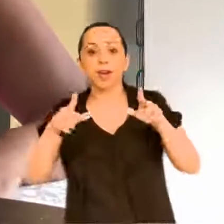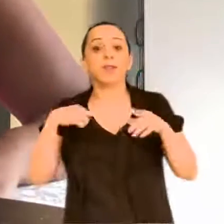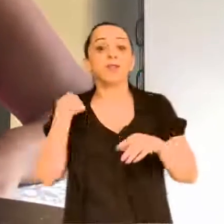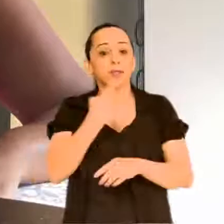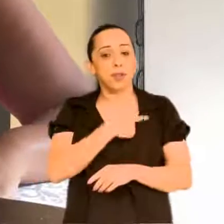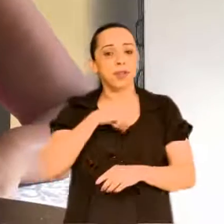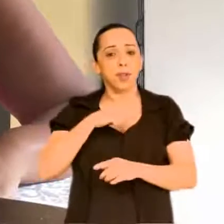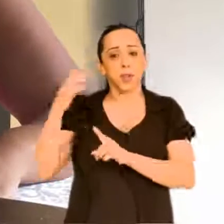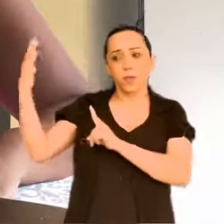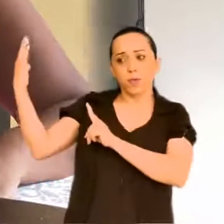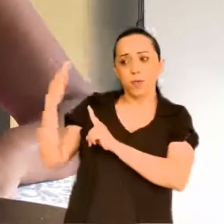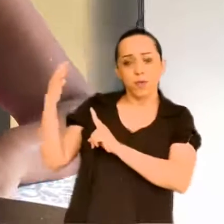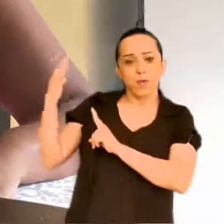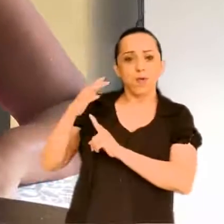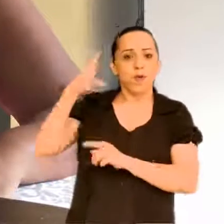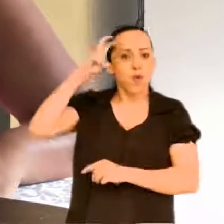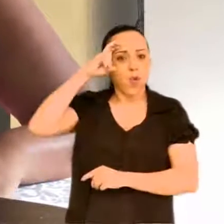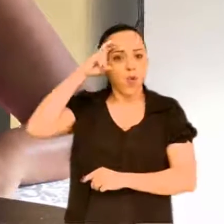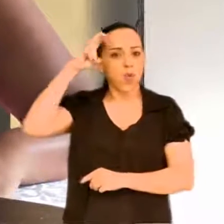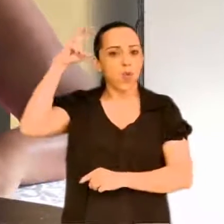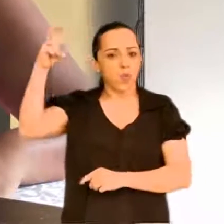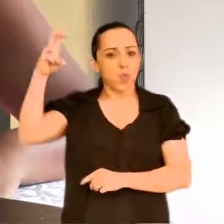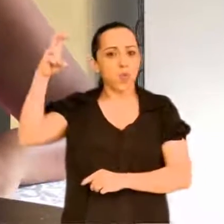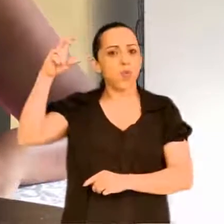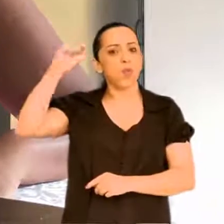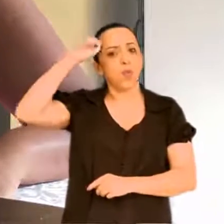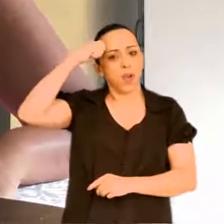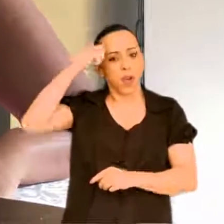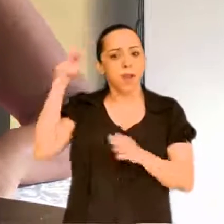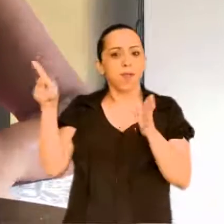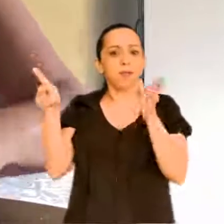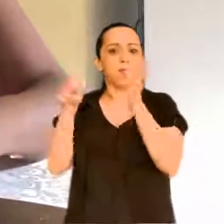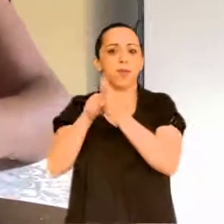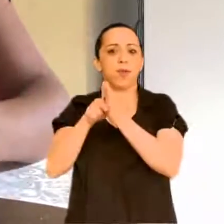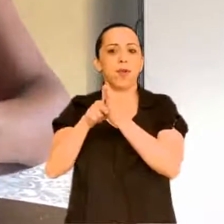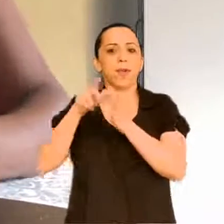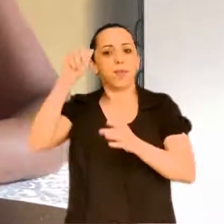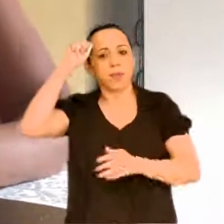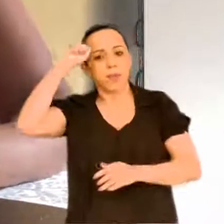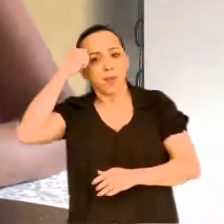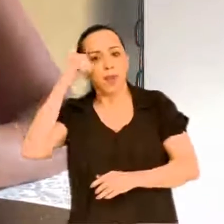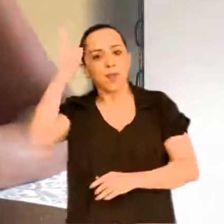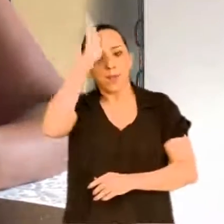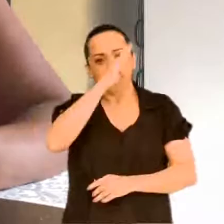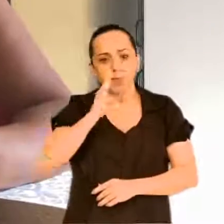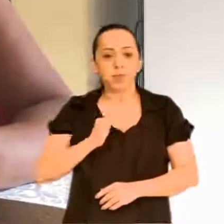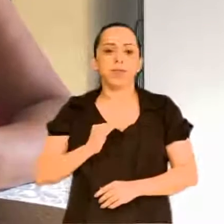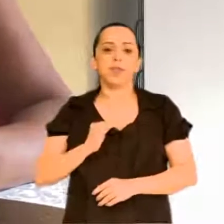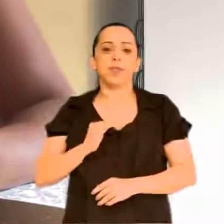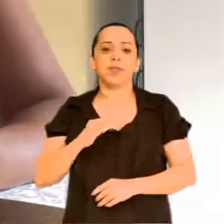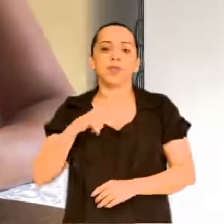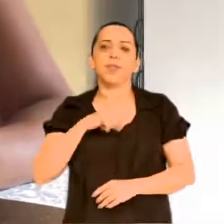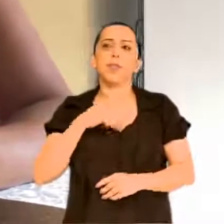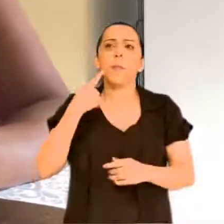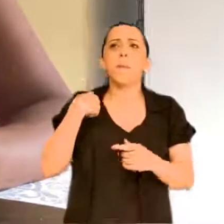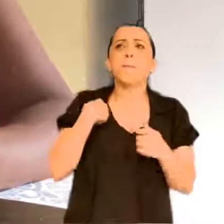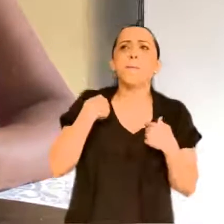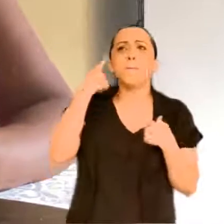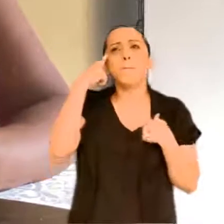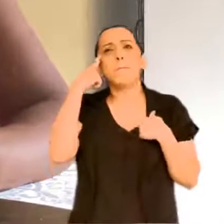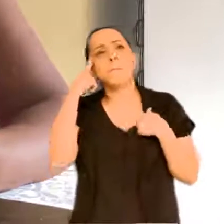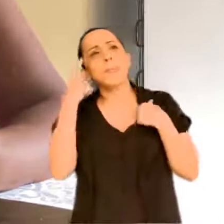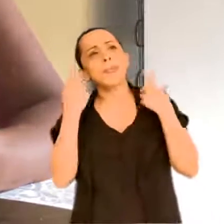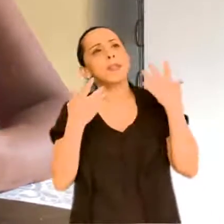indústria, nós temos uma influência muito grande da cultura africana, da cultura